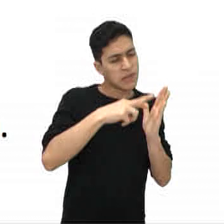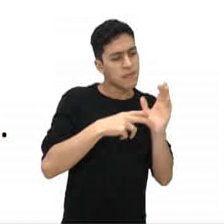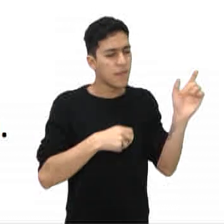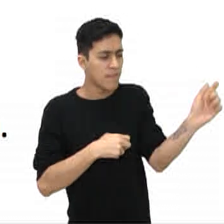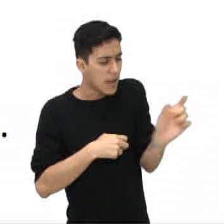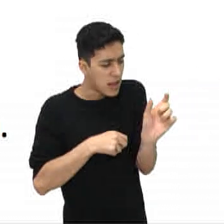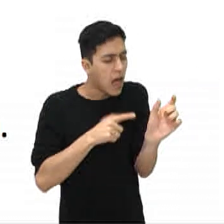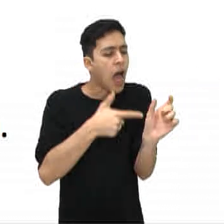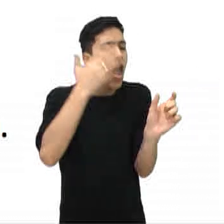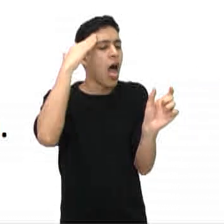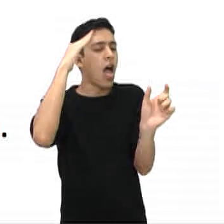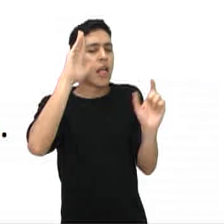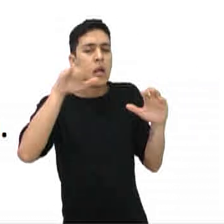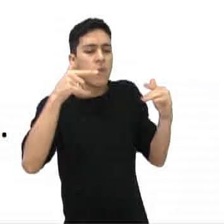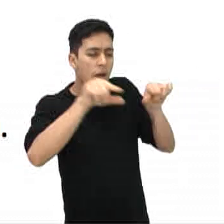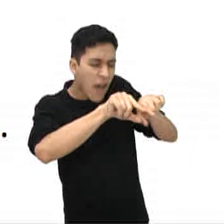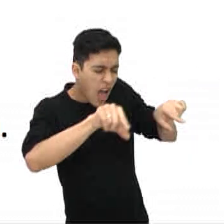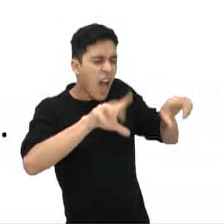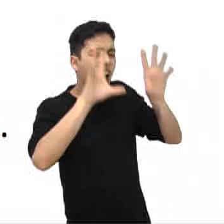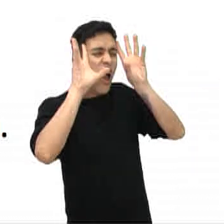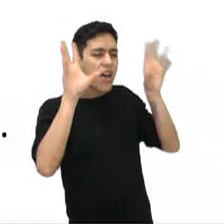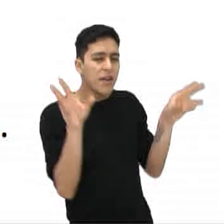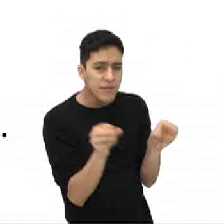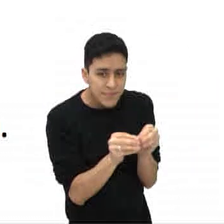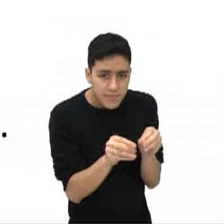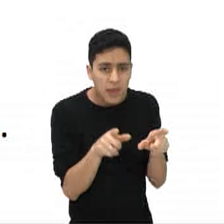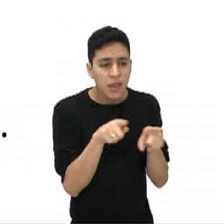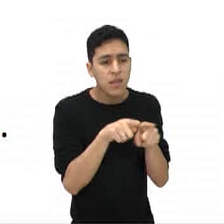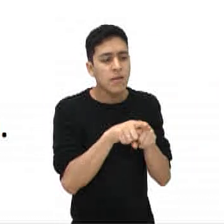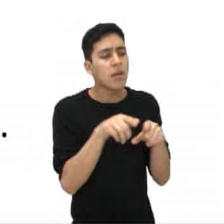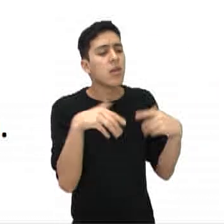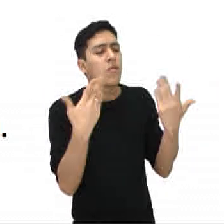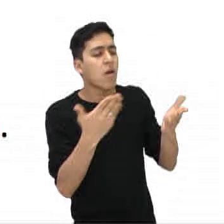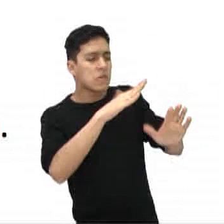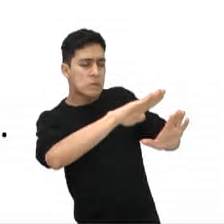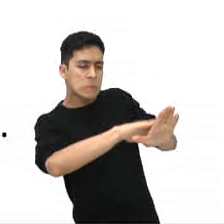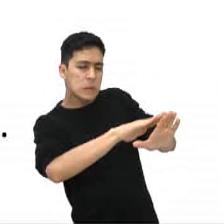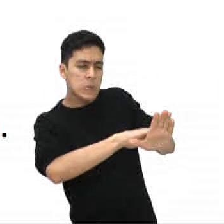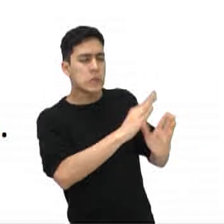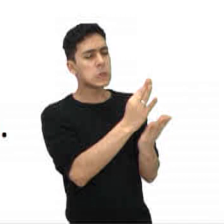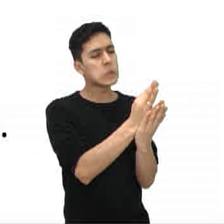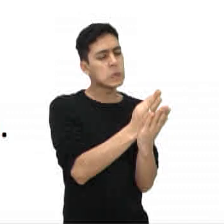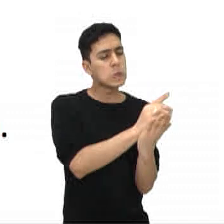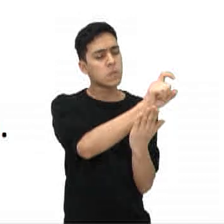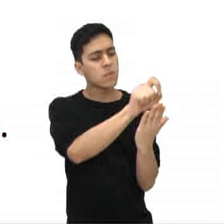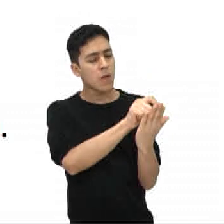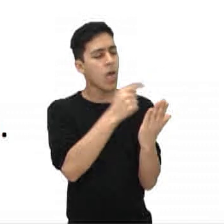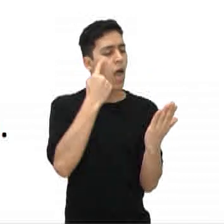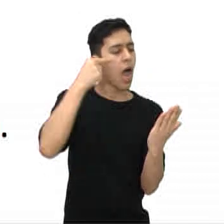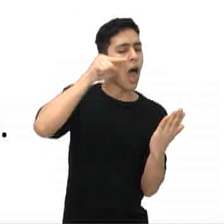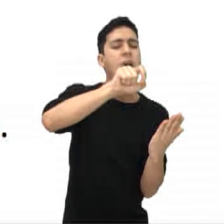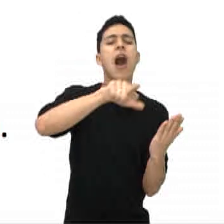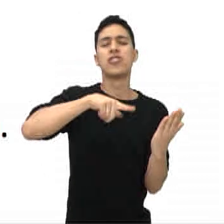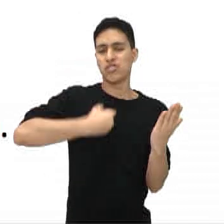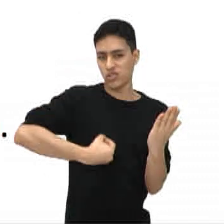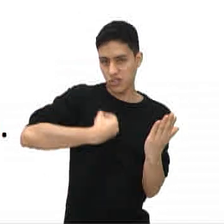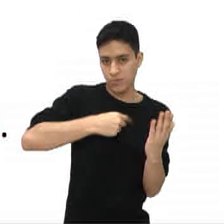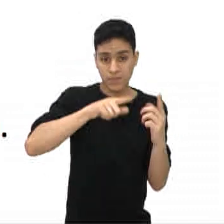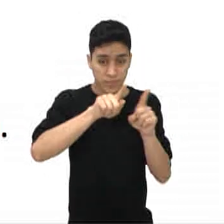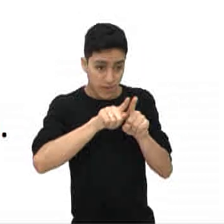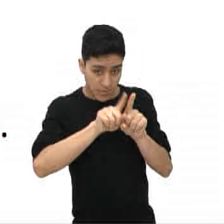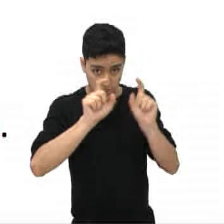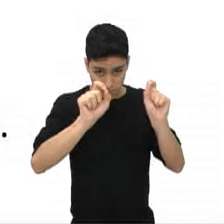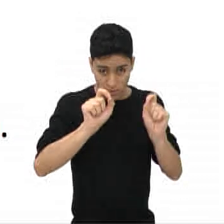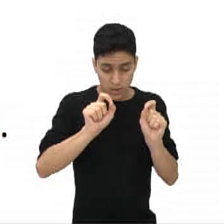uma expressão, inferimos também uma informação implícita dentro do texto, estabelecemos relações entre